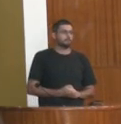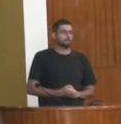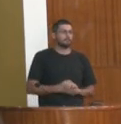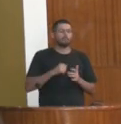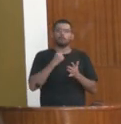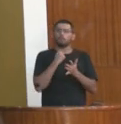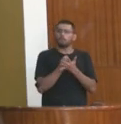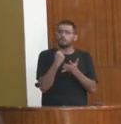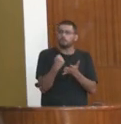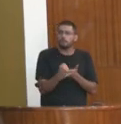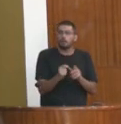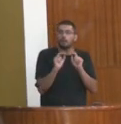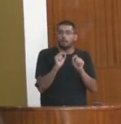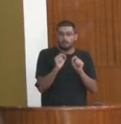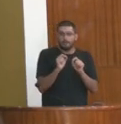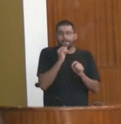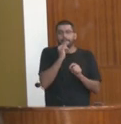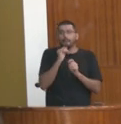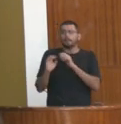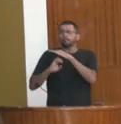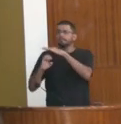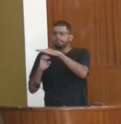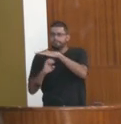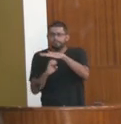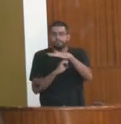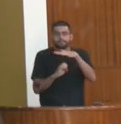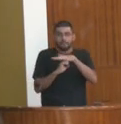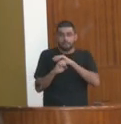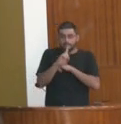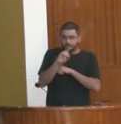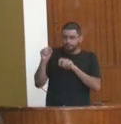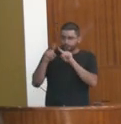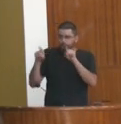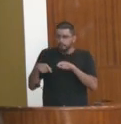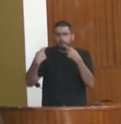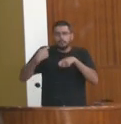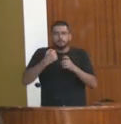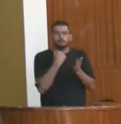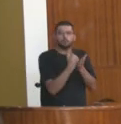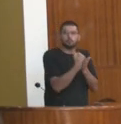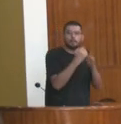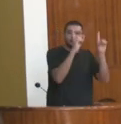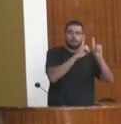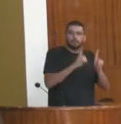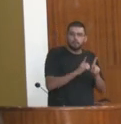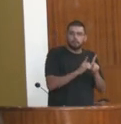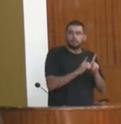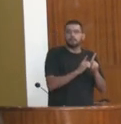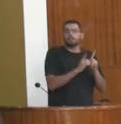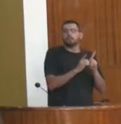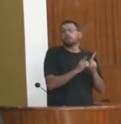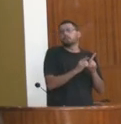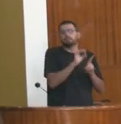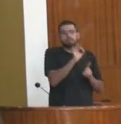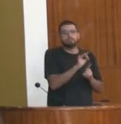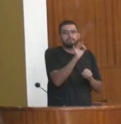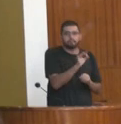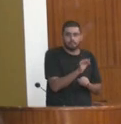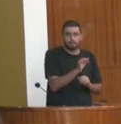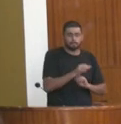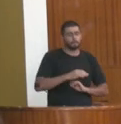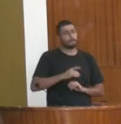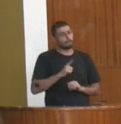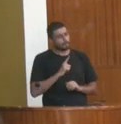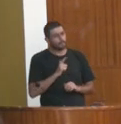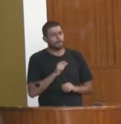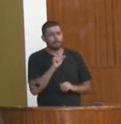contratar a partir de 100 funcionários. Infelizmente, eu digo, infelizmente, tem que existir ainda essas políticas afirmativas,